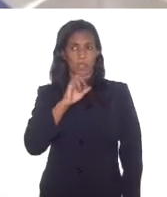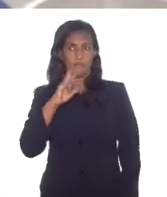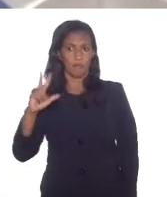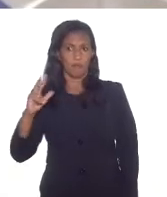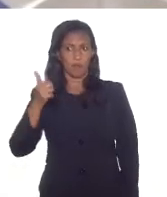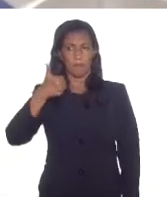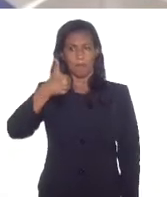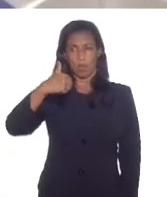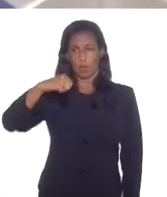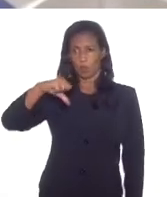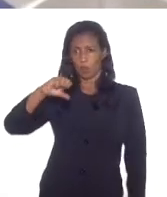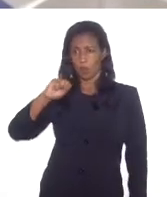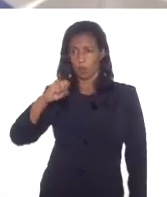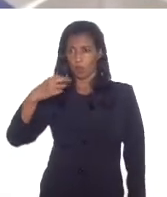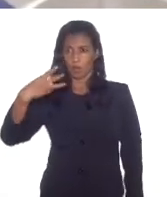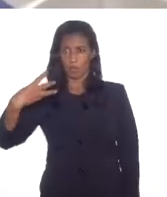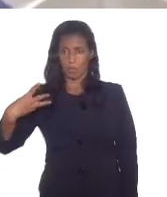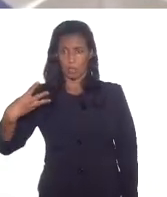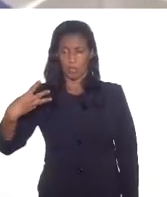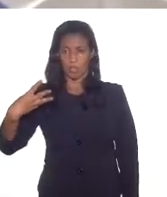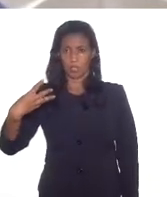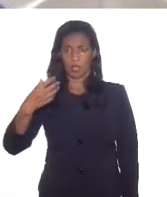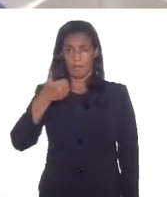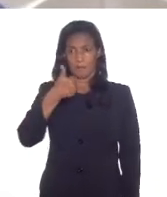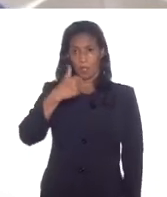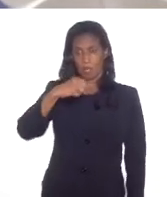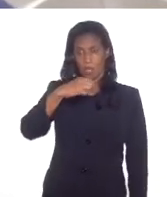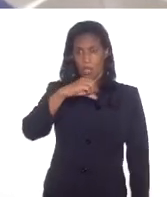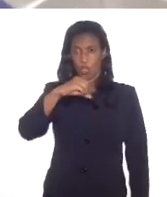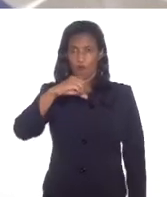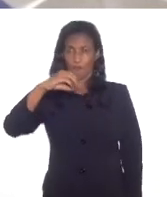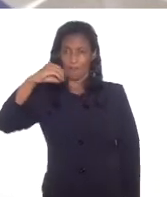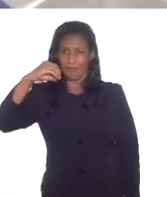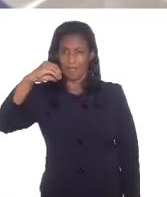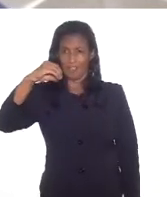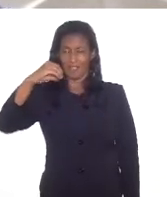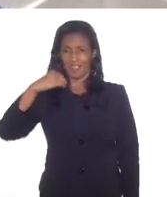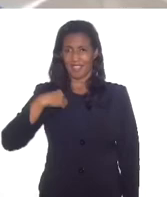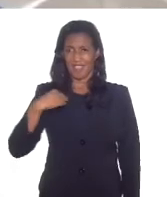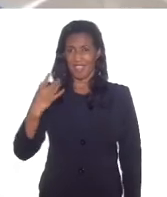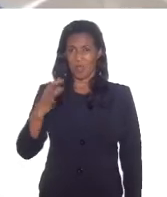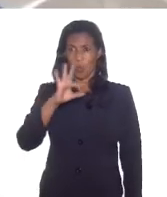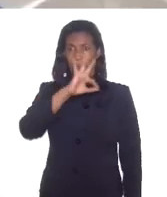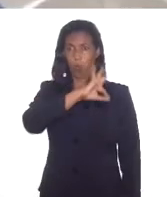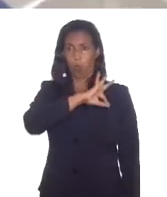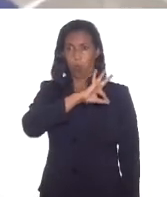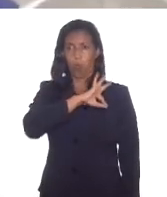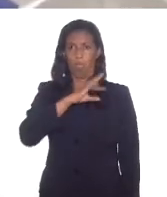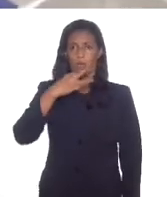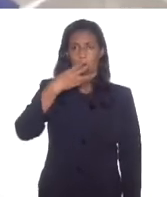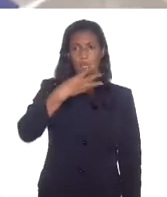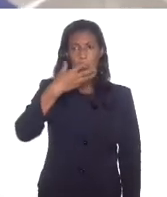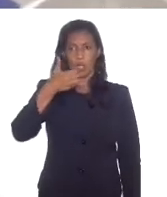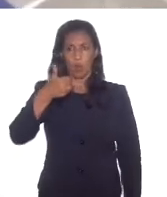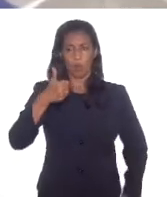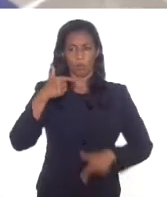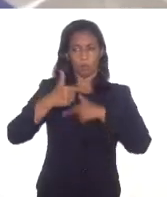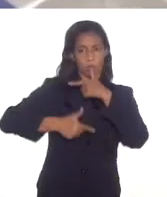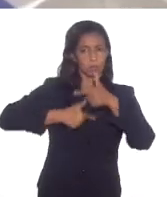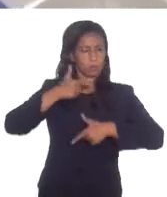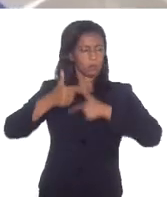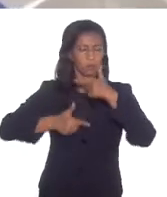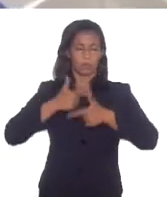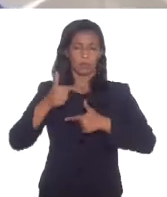Em 1990, eu era delegada de polícia. Eu passei 31 anos na Polícia Civil. Eu ocupei os mais